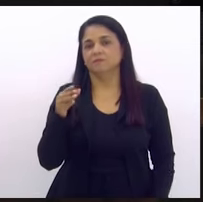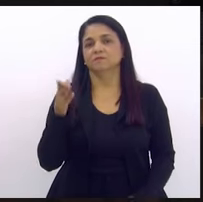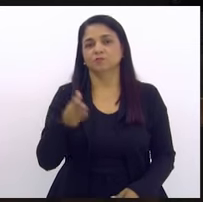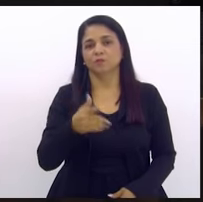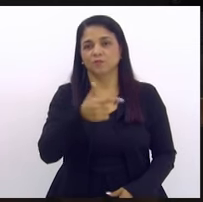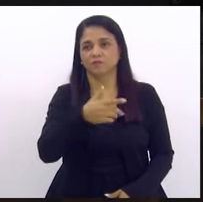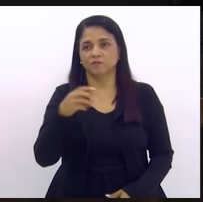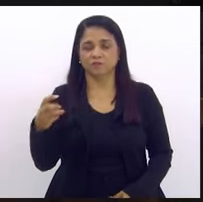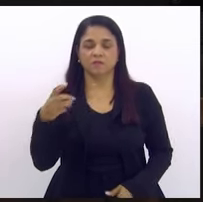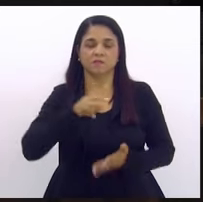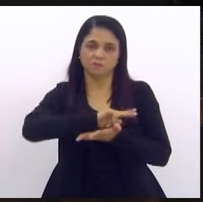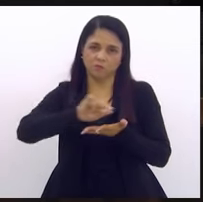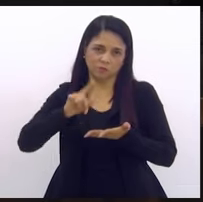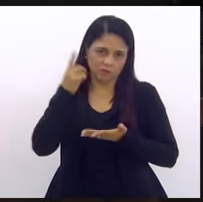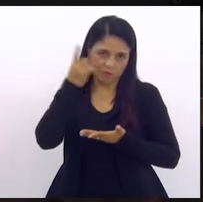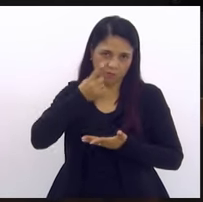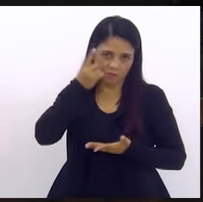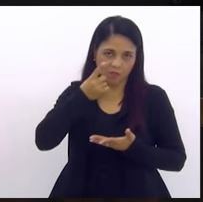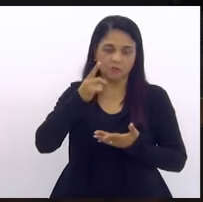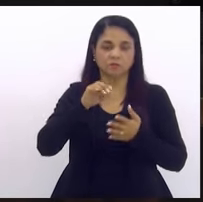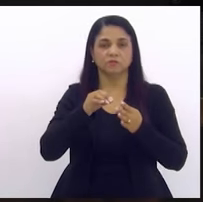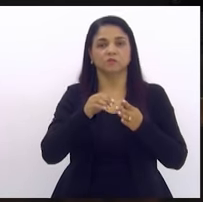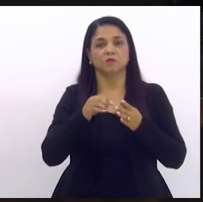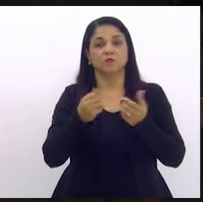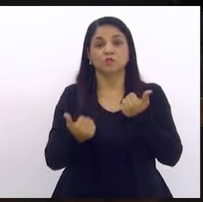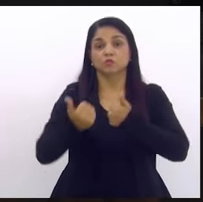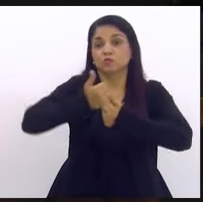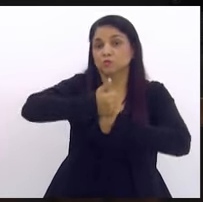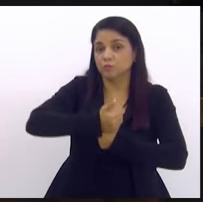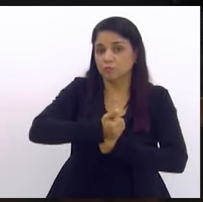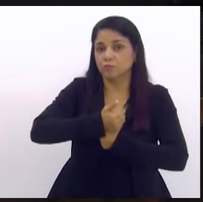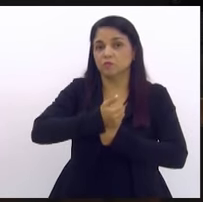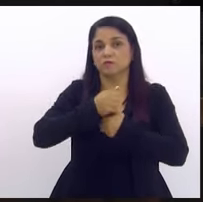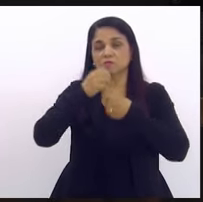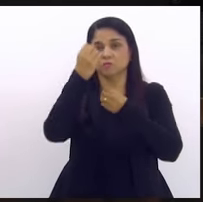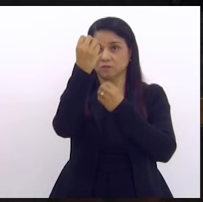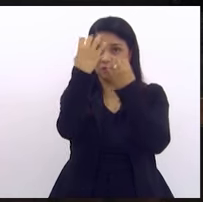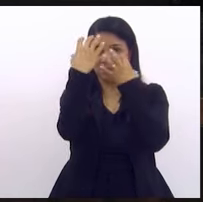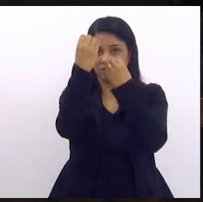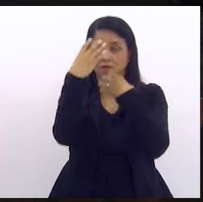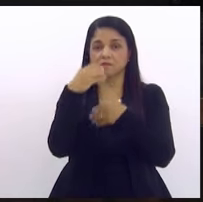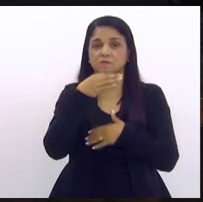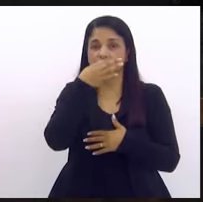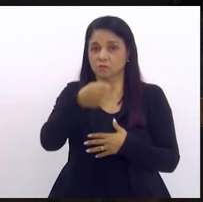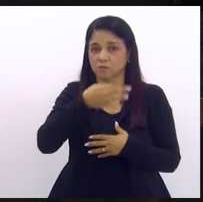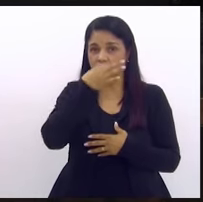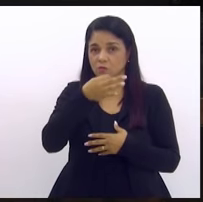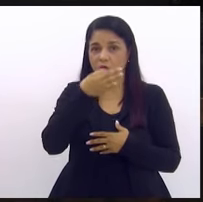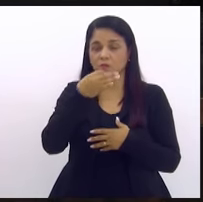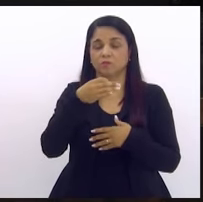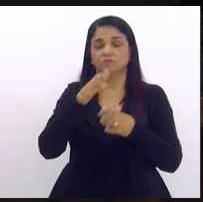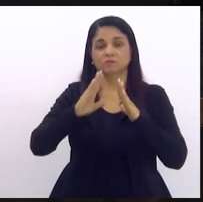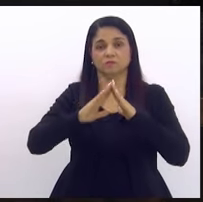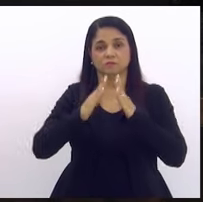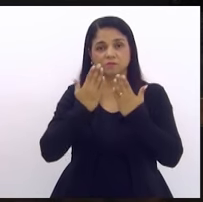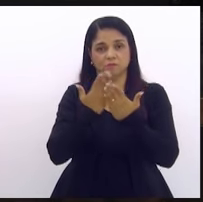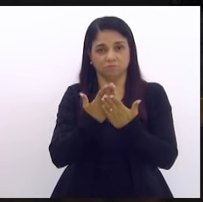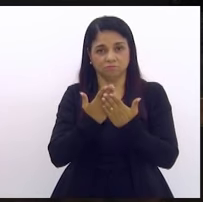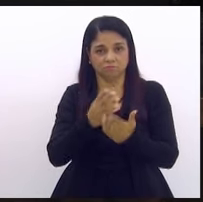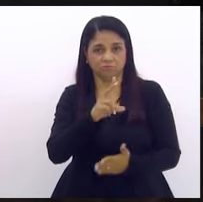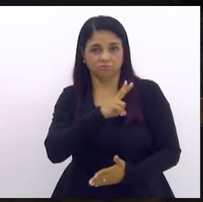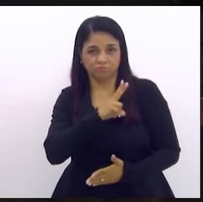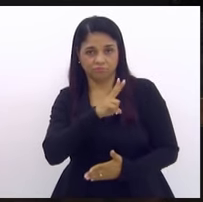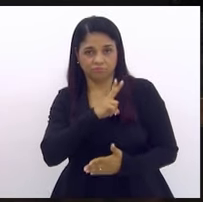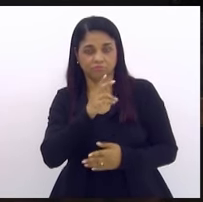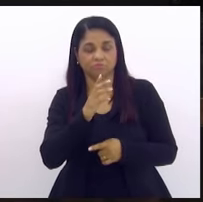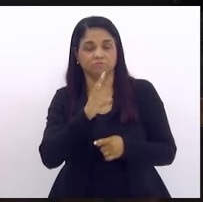Tia Ju e Marcelo Dino, que dispõe sobre a substituição dos sinais sonoros nos estabelecimentos de ensino públicos e privados no âmbito do